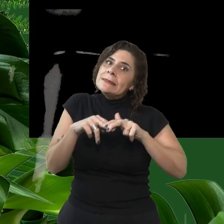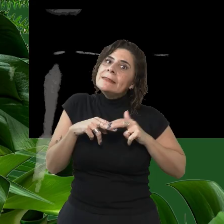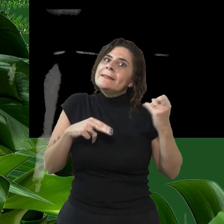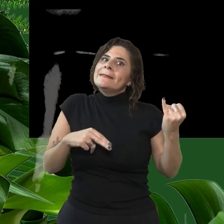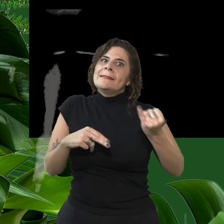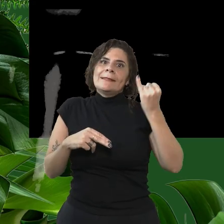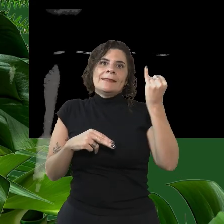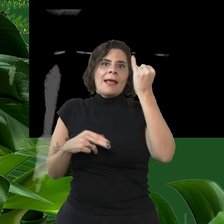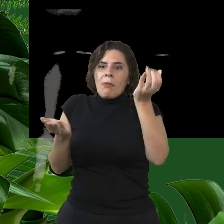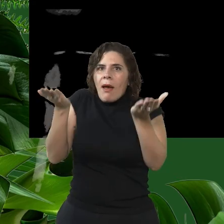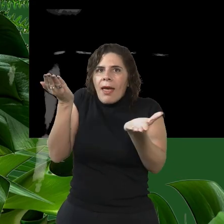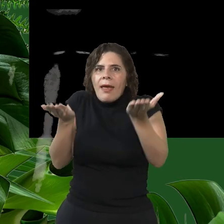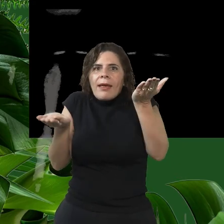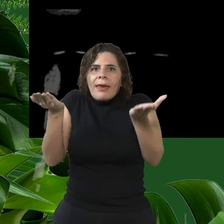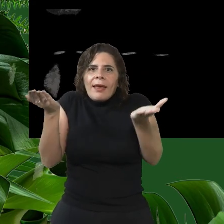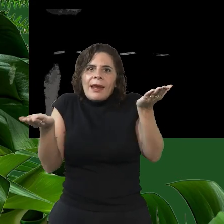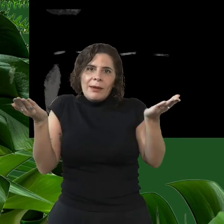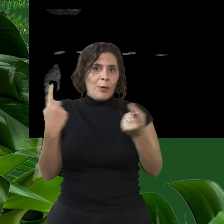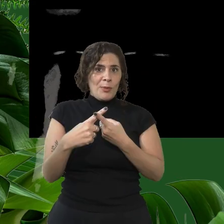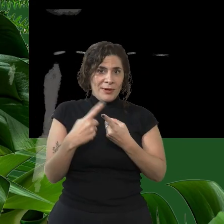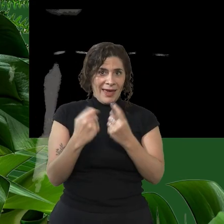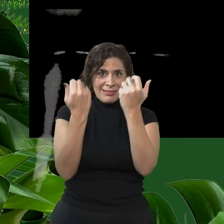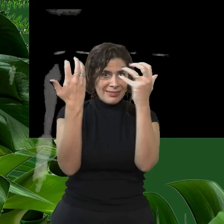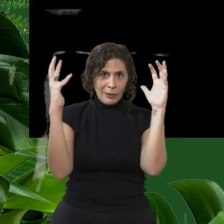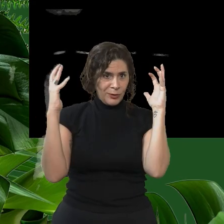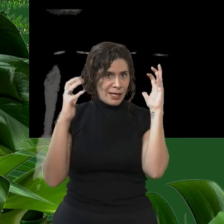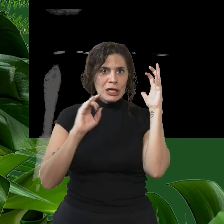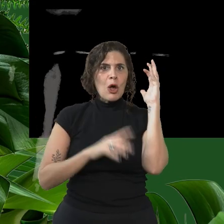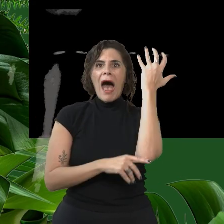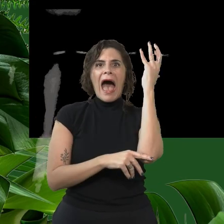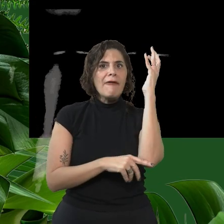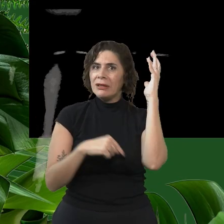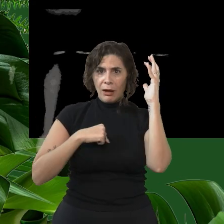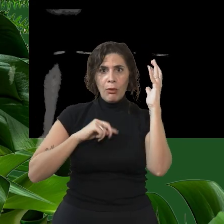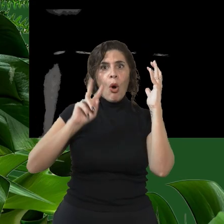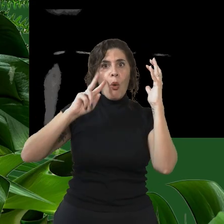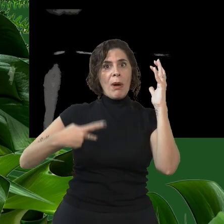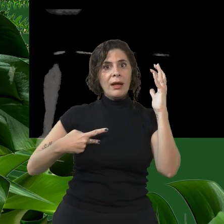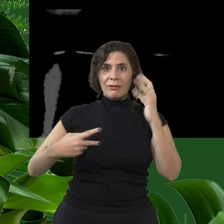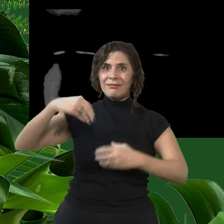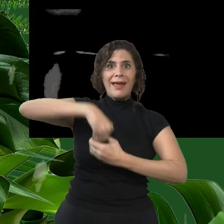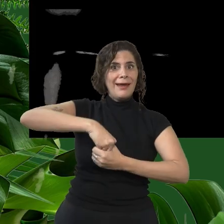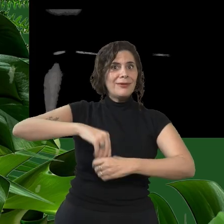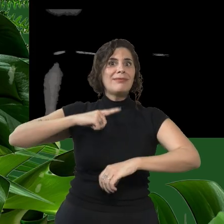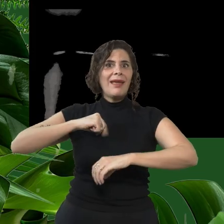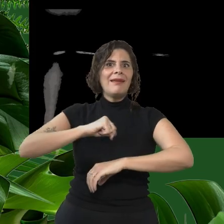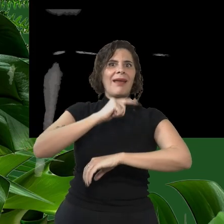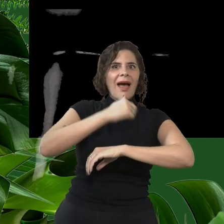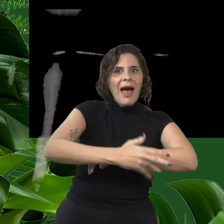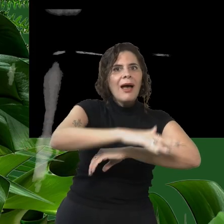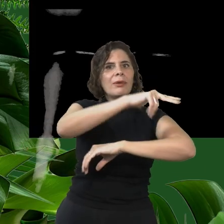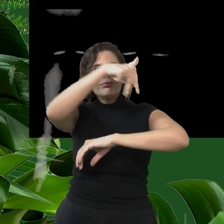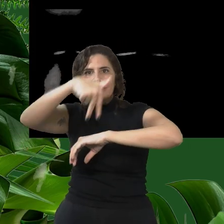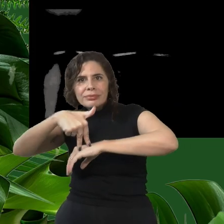a natureza, nós fazemos parte dela, né? Então, nós precisamos querer preservar o que nos dá vida, né? A gente faz